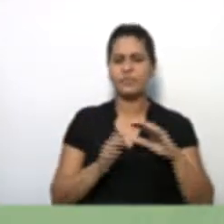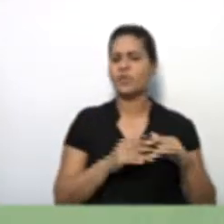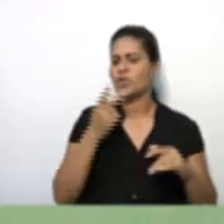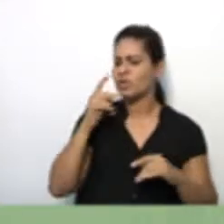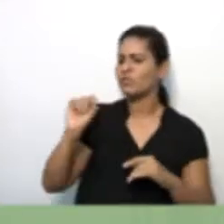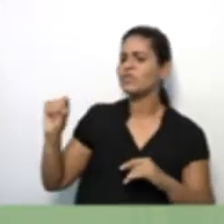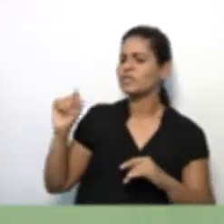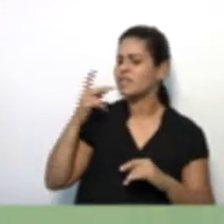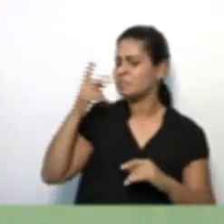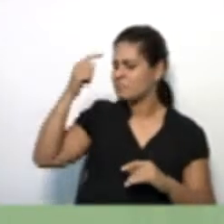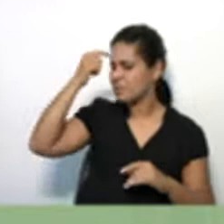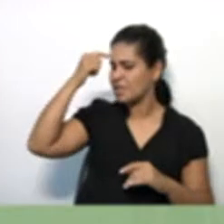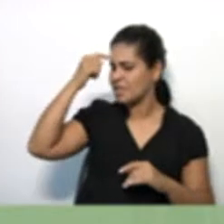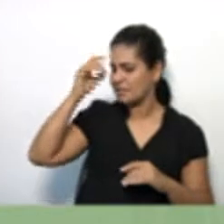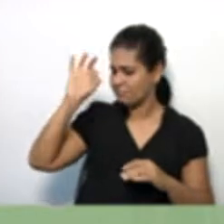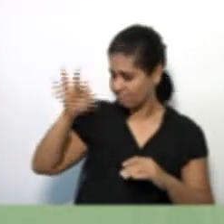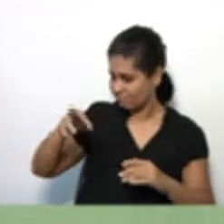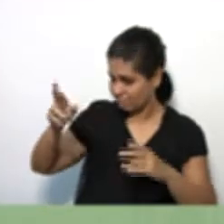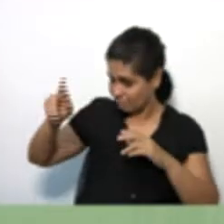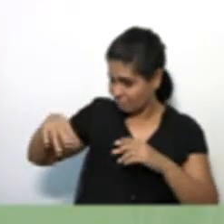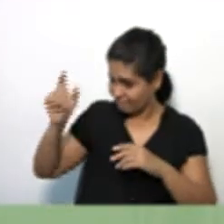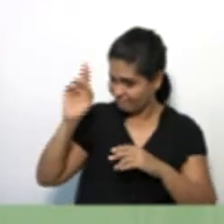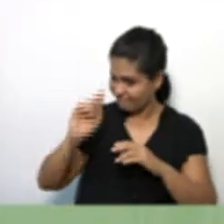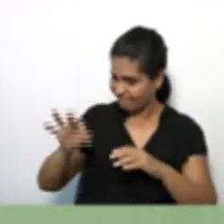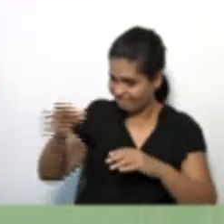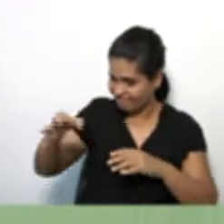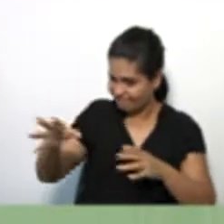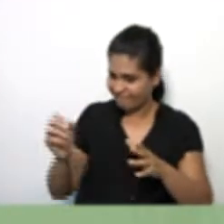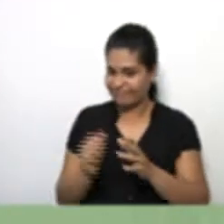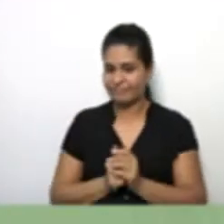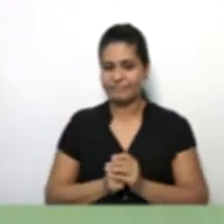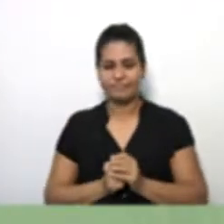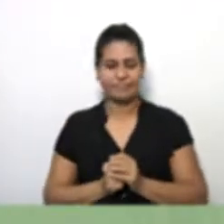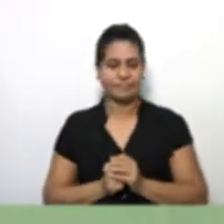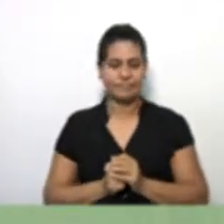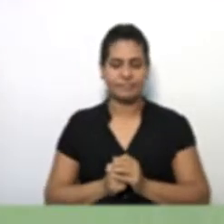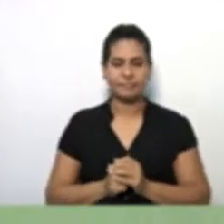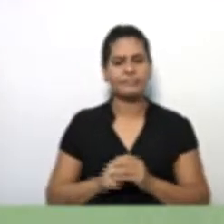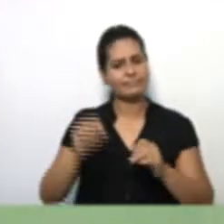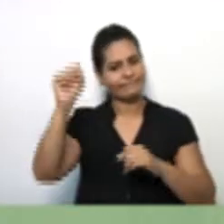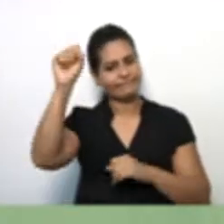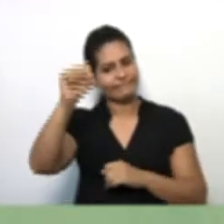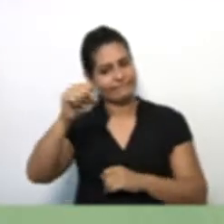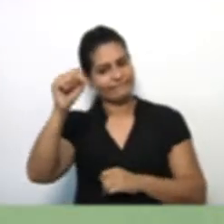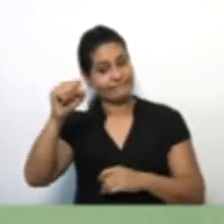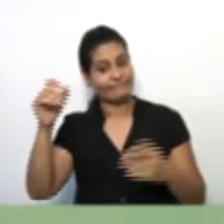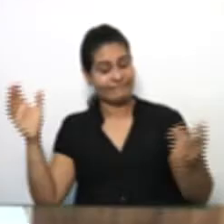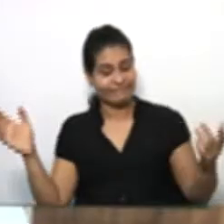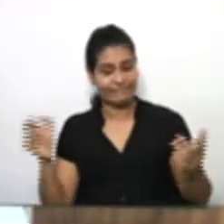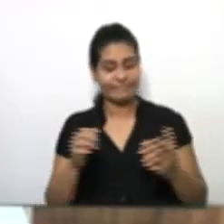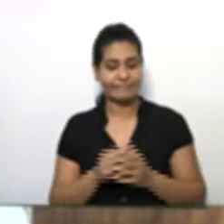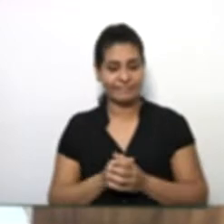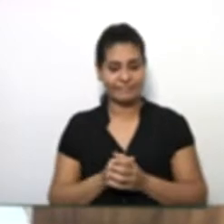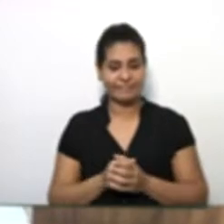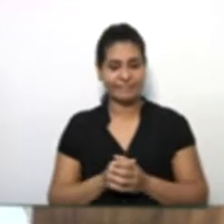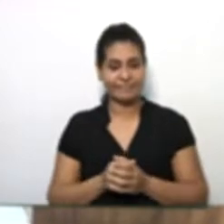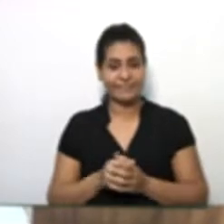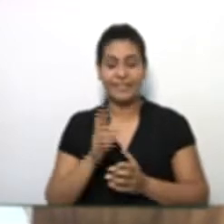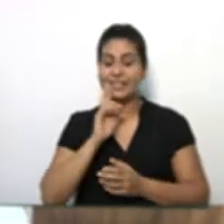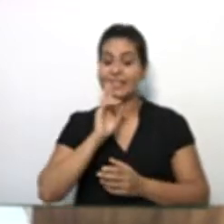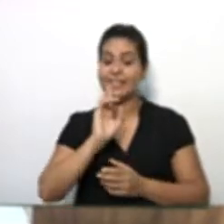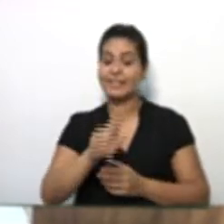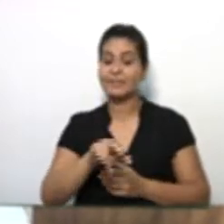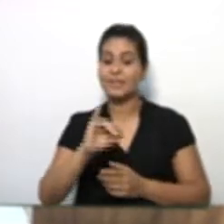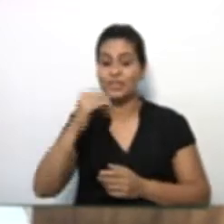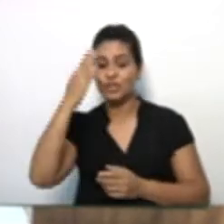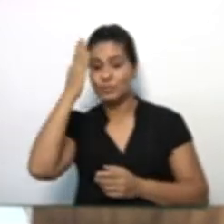pessoal respondeu certo? O que você acha aí que a gente, né, o pessoal respondeu nessa questão aí? Sim, nós temos aqui a